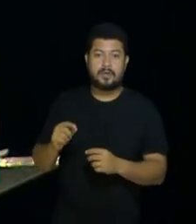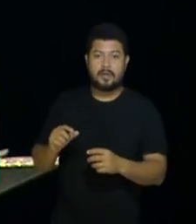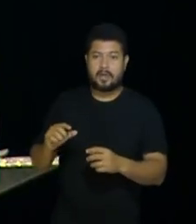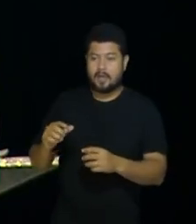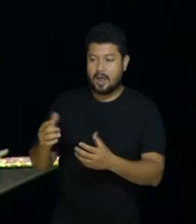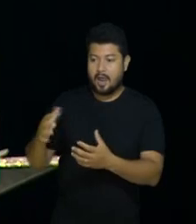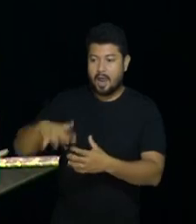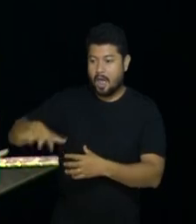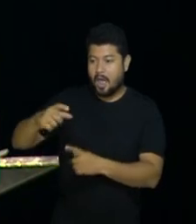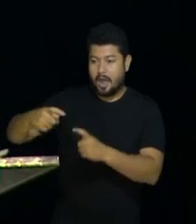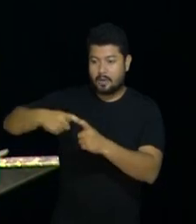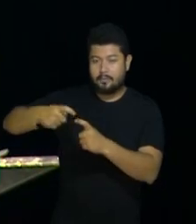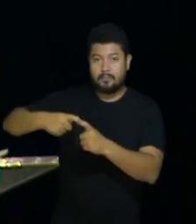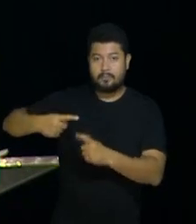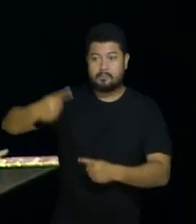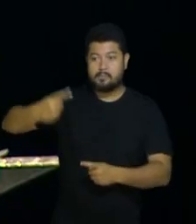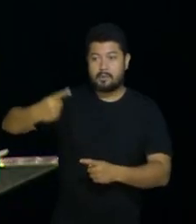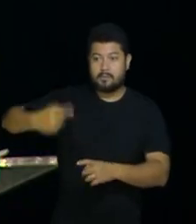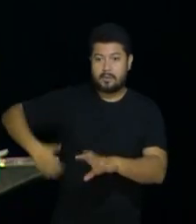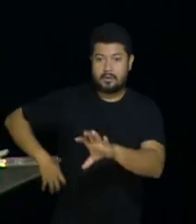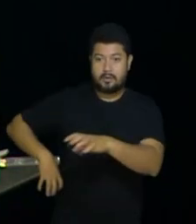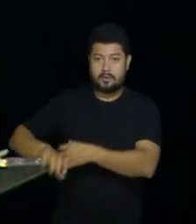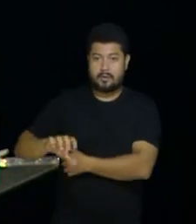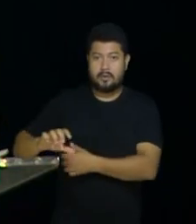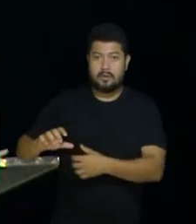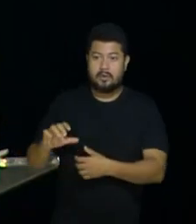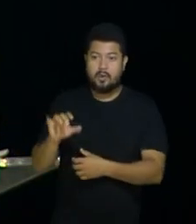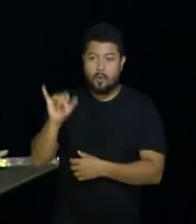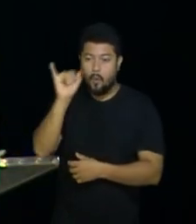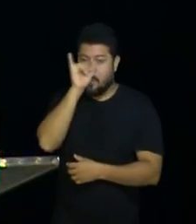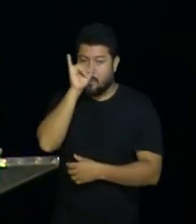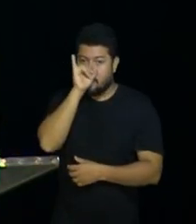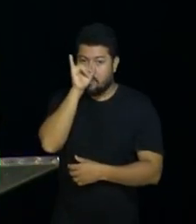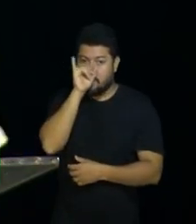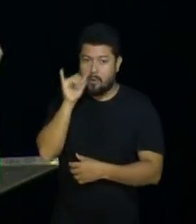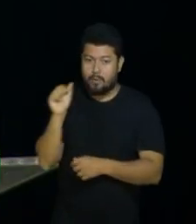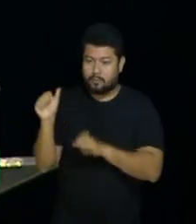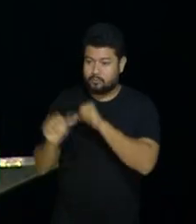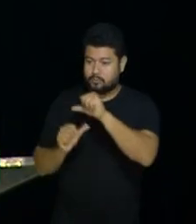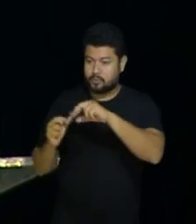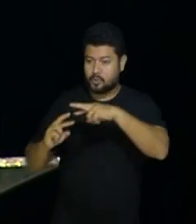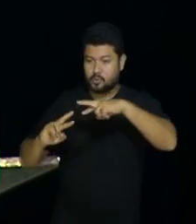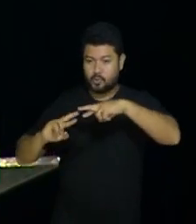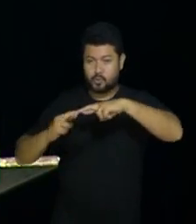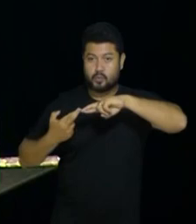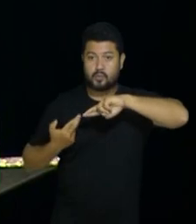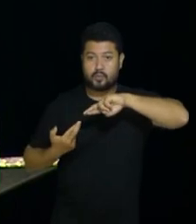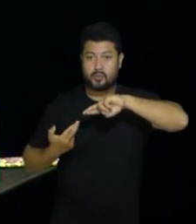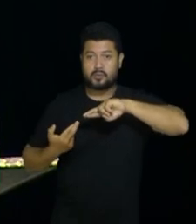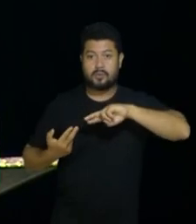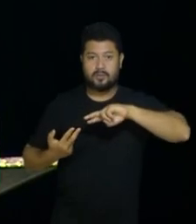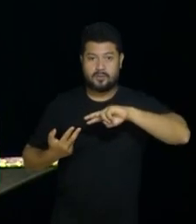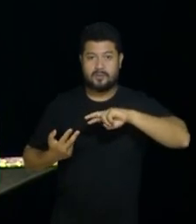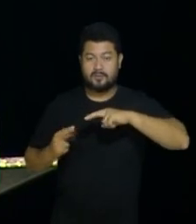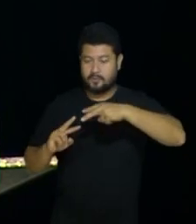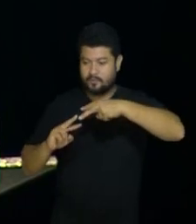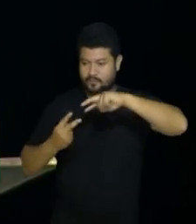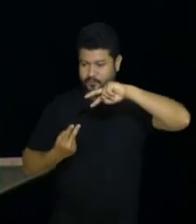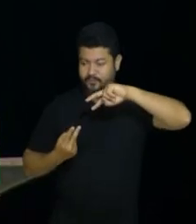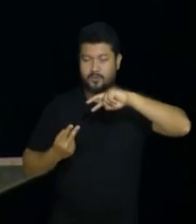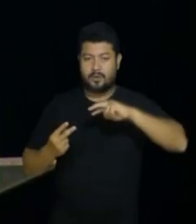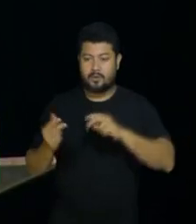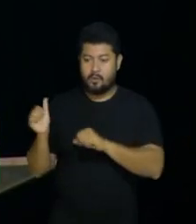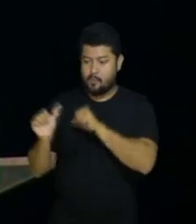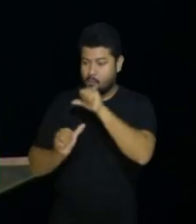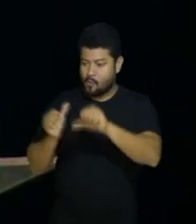primeiro transplante de rim de um porco geneticamente modificado para um ser humano.